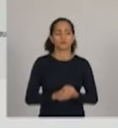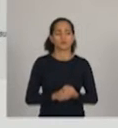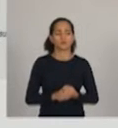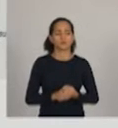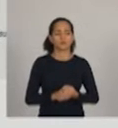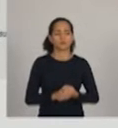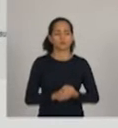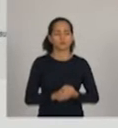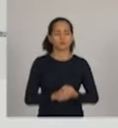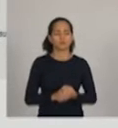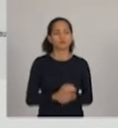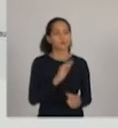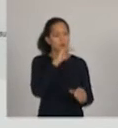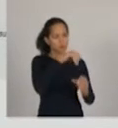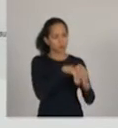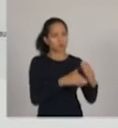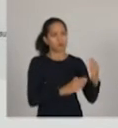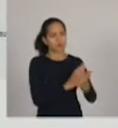Eu voto pela aprovação.